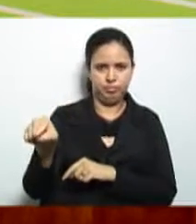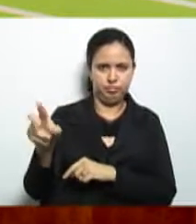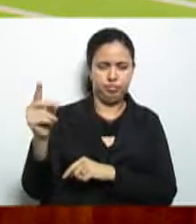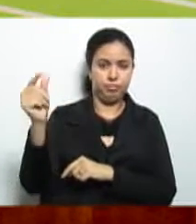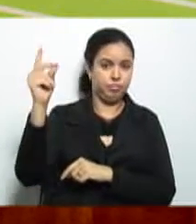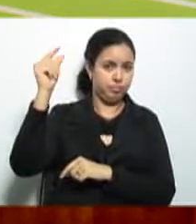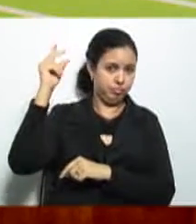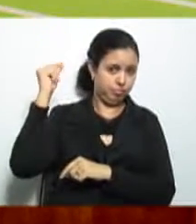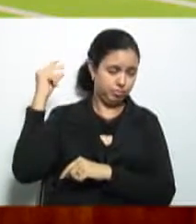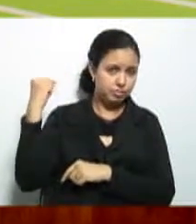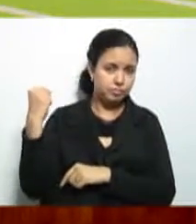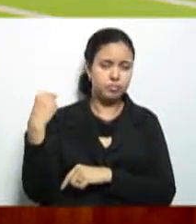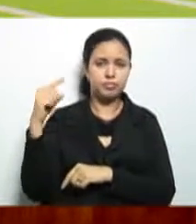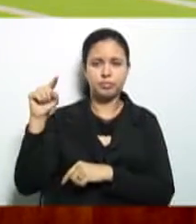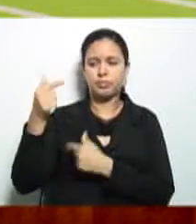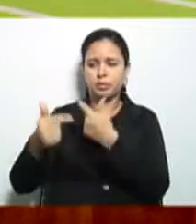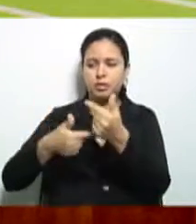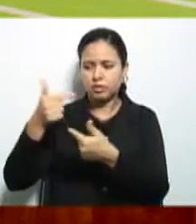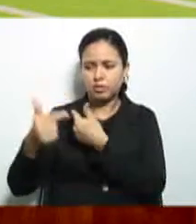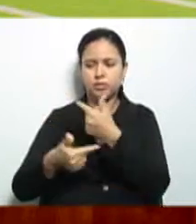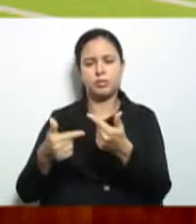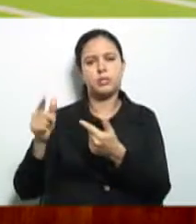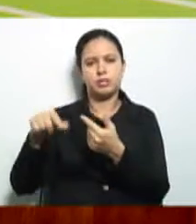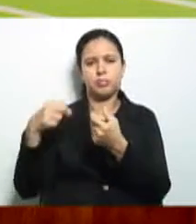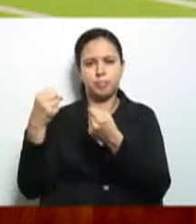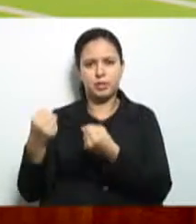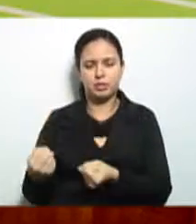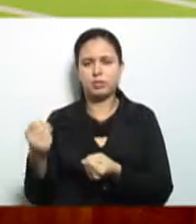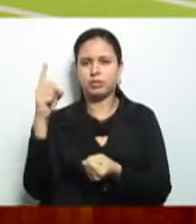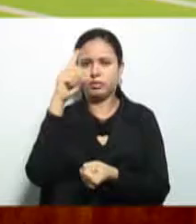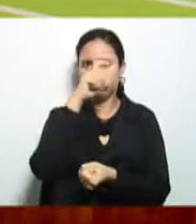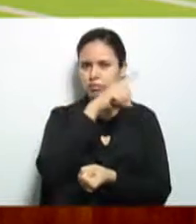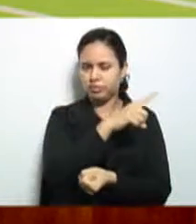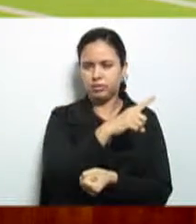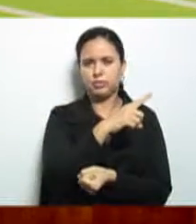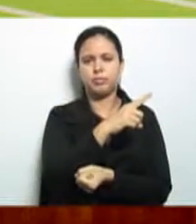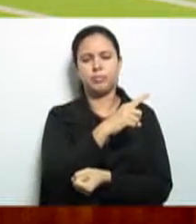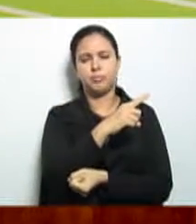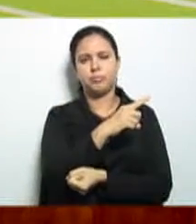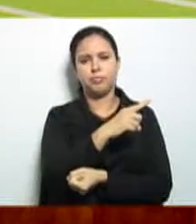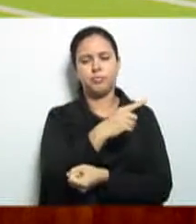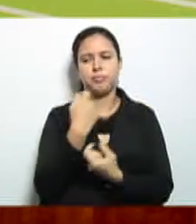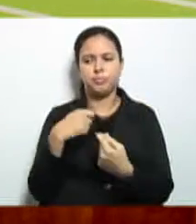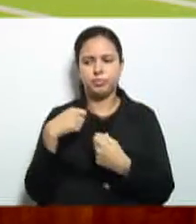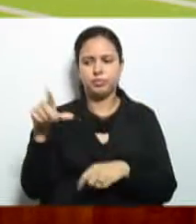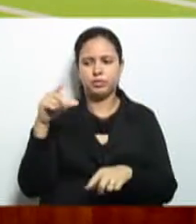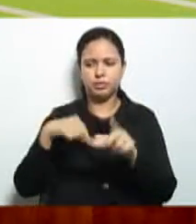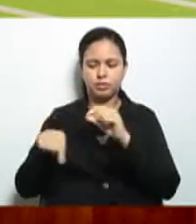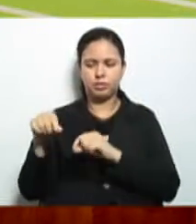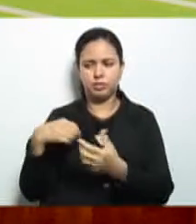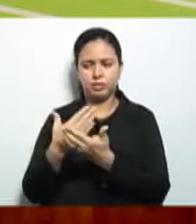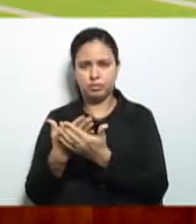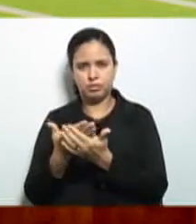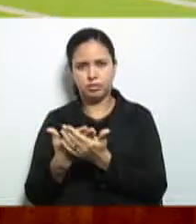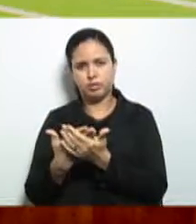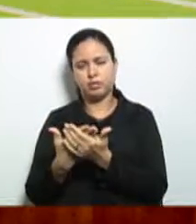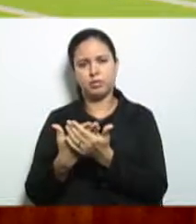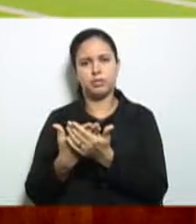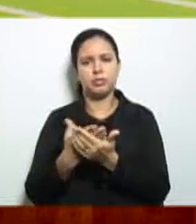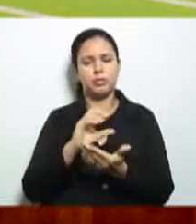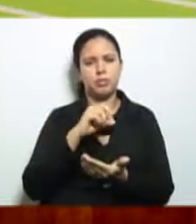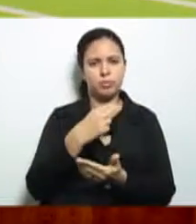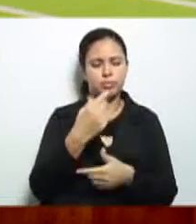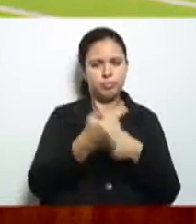a situação, o modo de trabalho era muito mais pesado para o trabalhador e tinha que optar entre estudar ou trabalhar, e agora